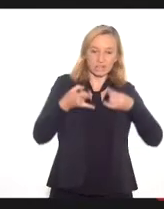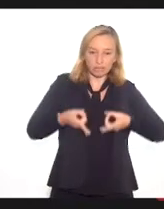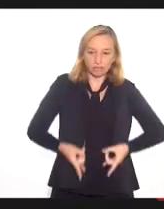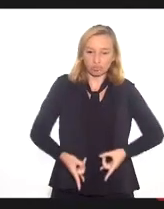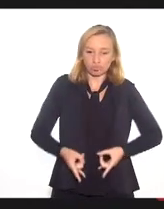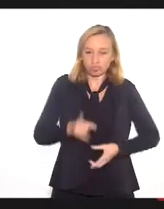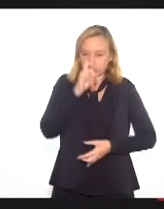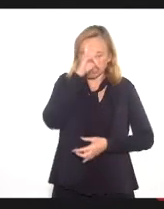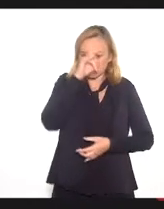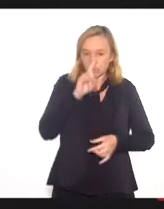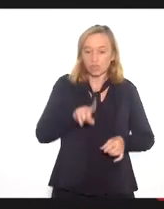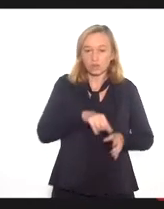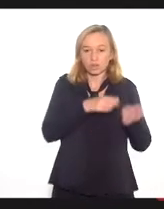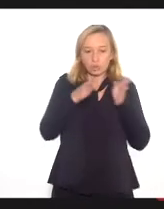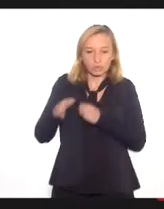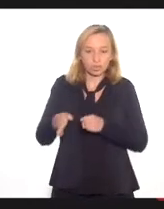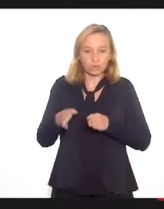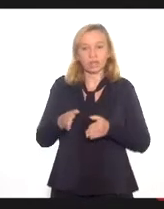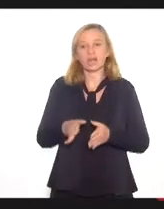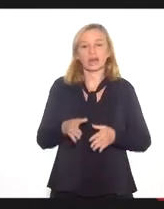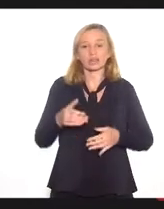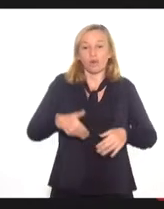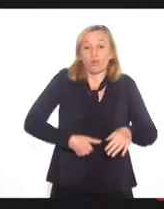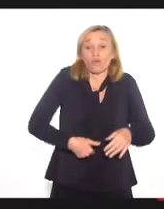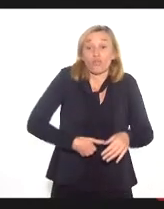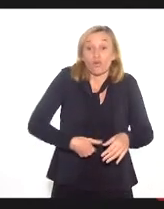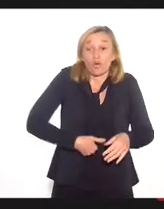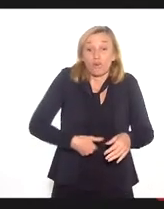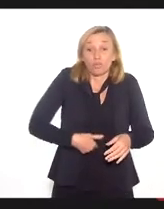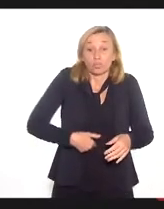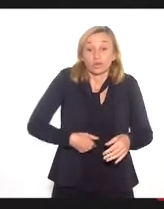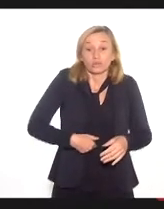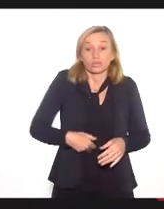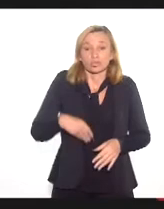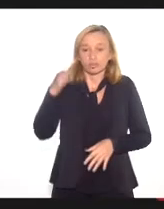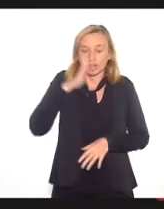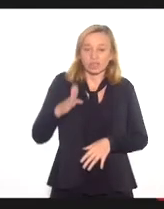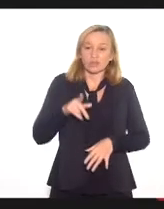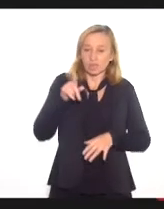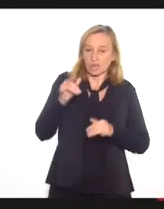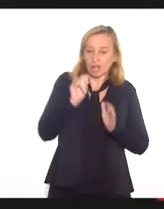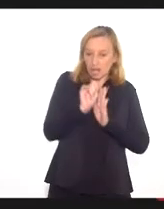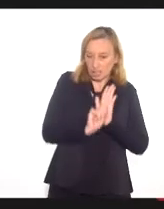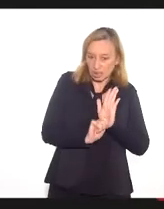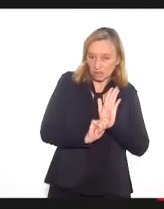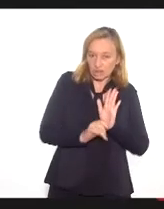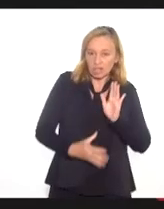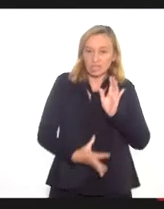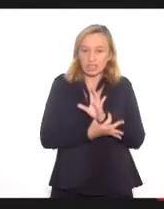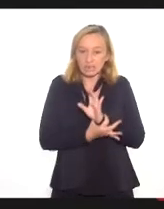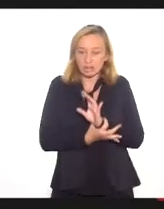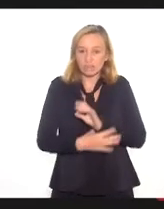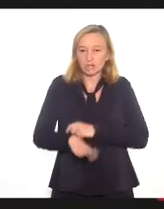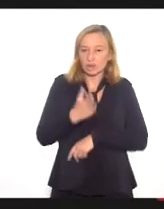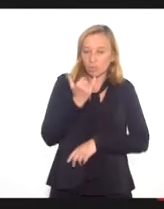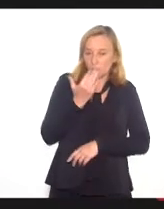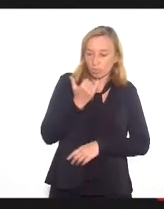outro lado, a evolução da fome no Brasil, naquele relatório do Inquérito Nacional sobre Segurança Alimentar,